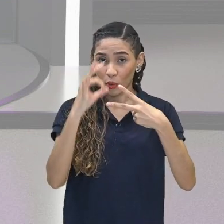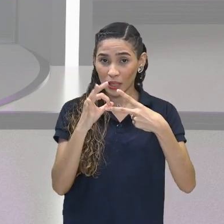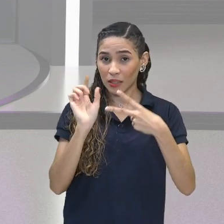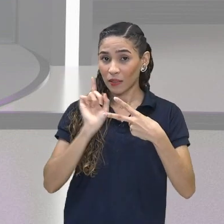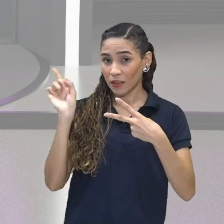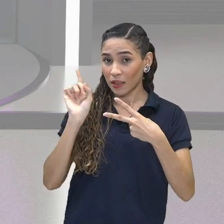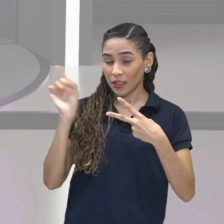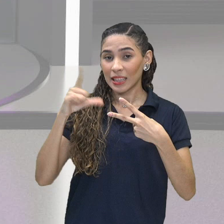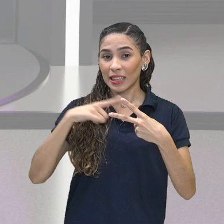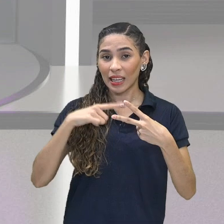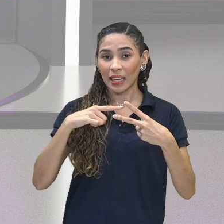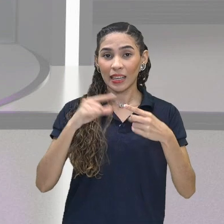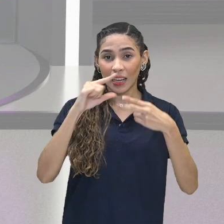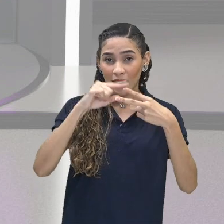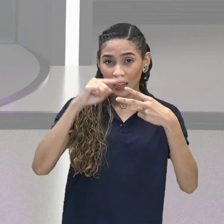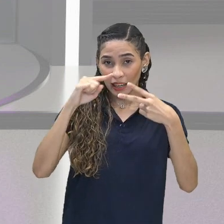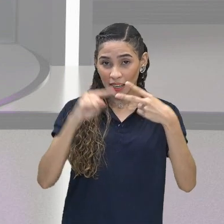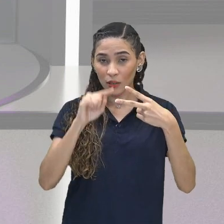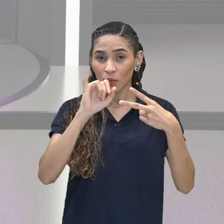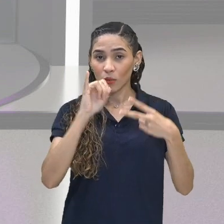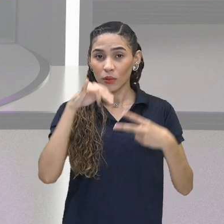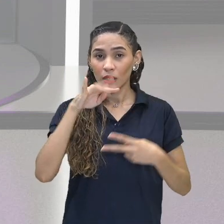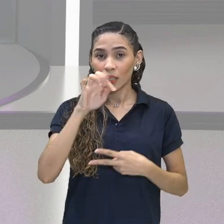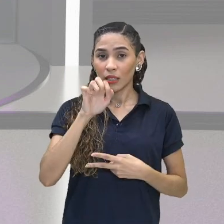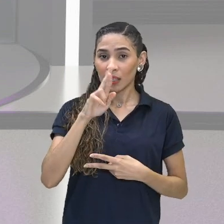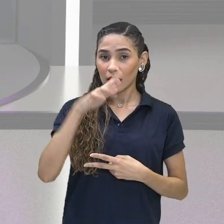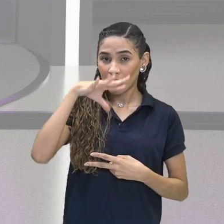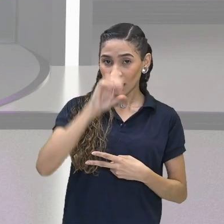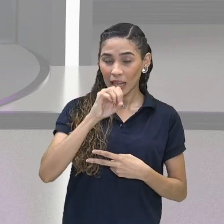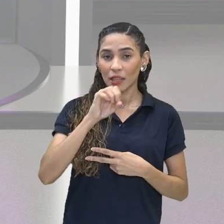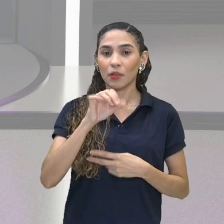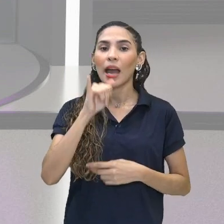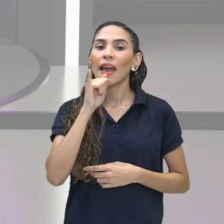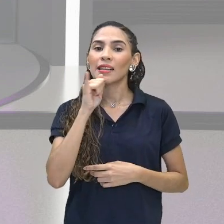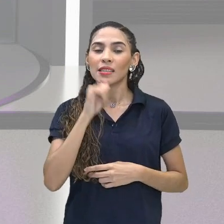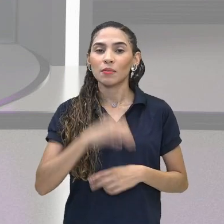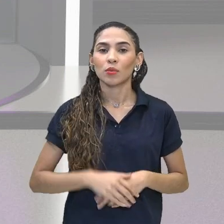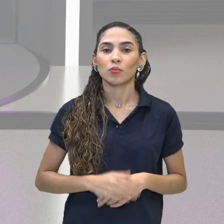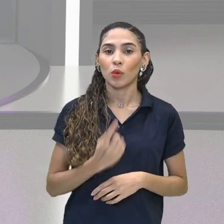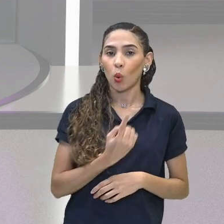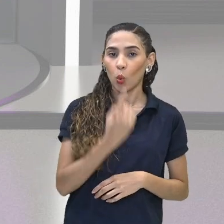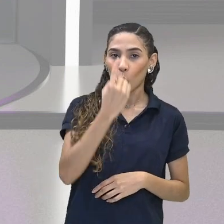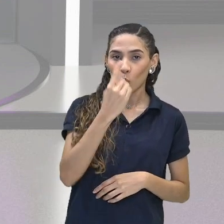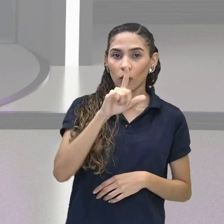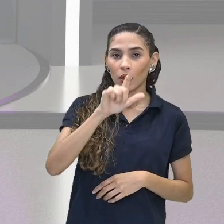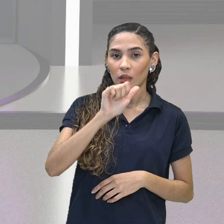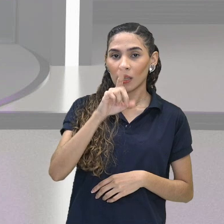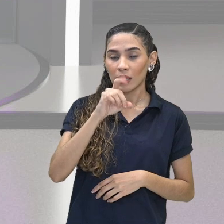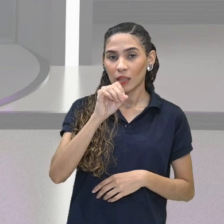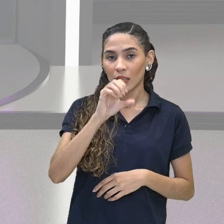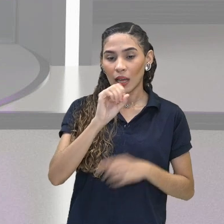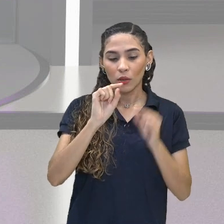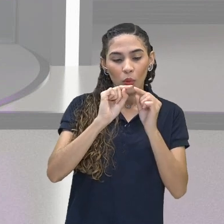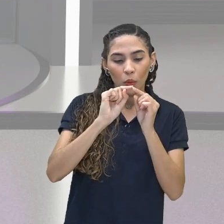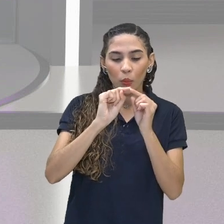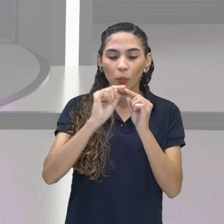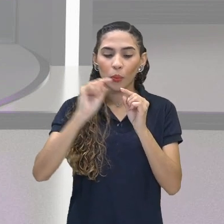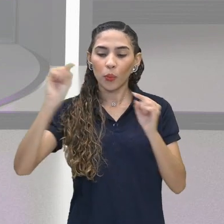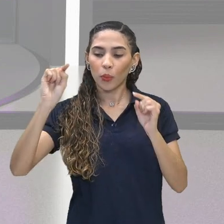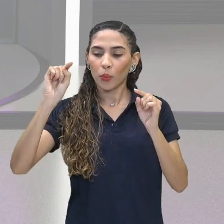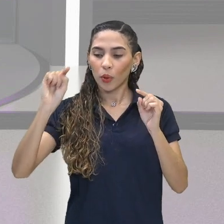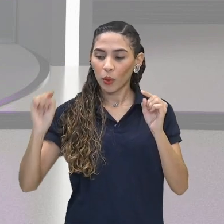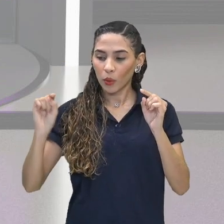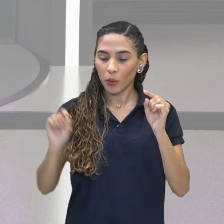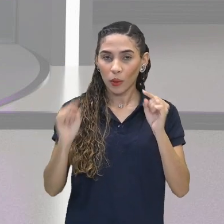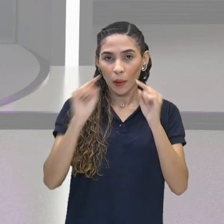ângulo interno. O ângulo interno é exatamente ali a distância de um lado, né, o outro ali com o vérticezinho